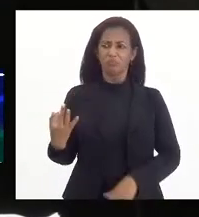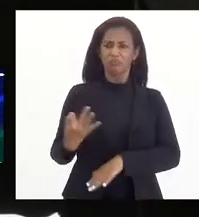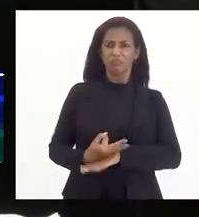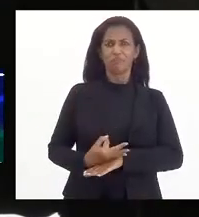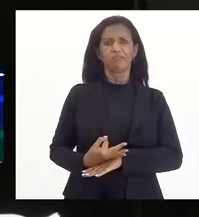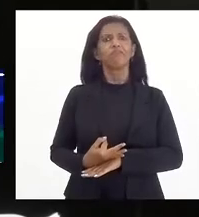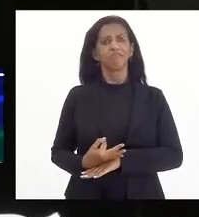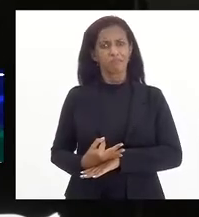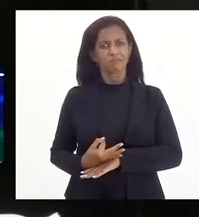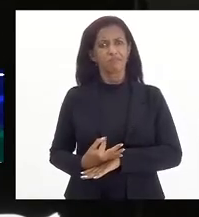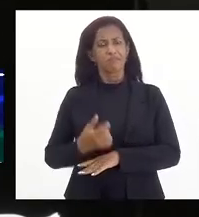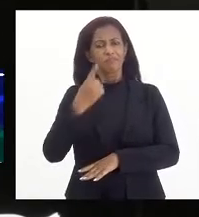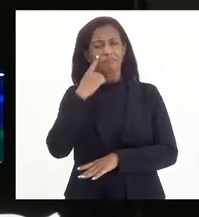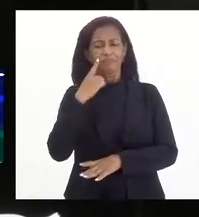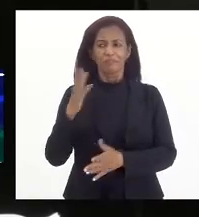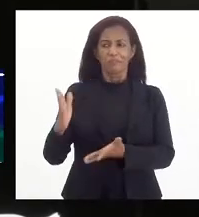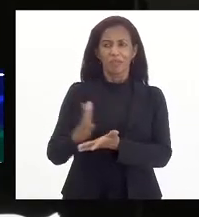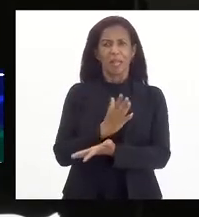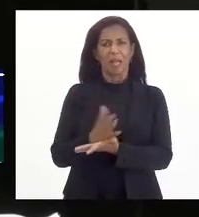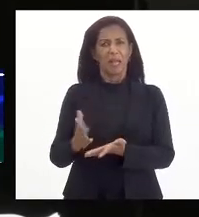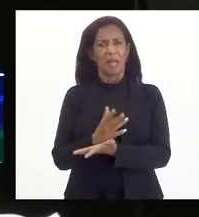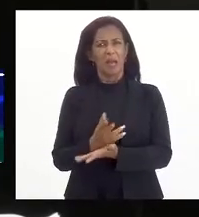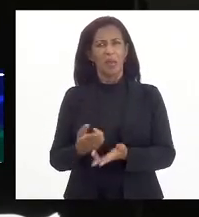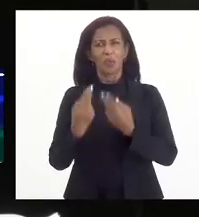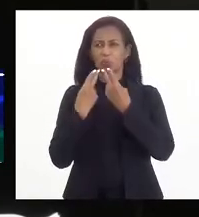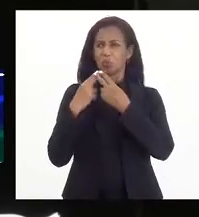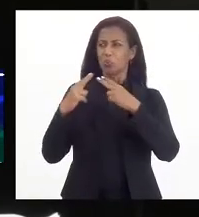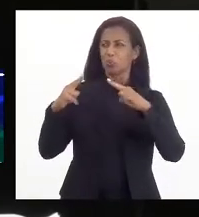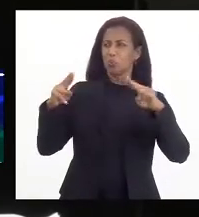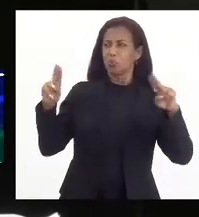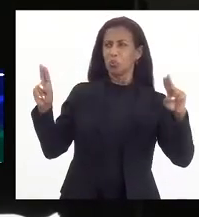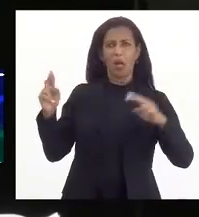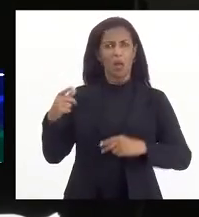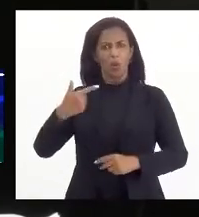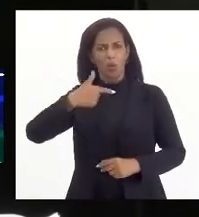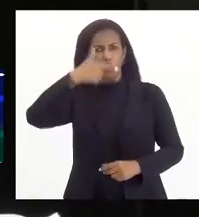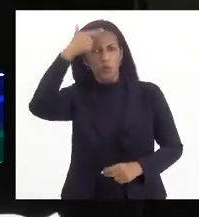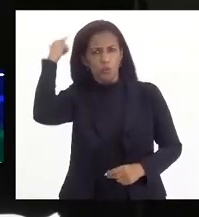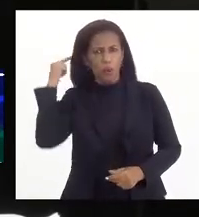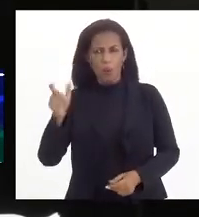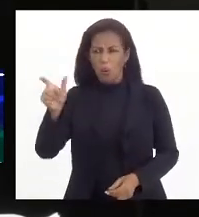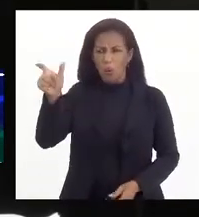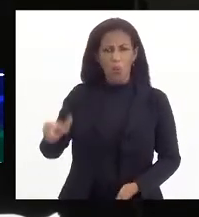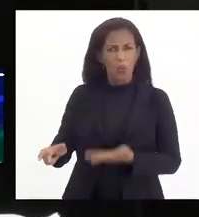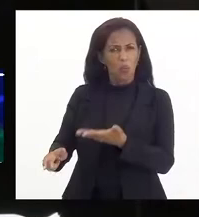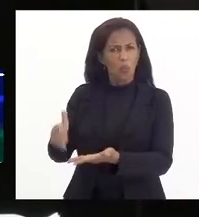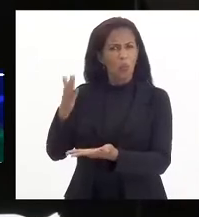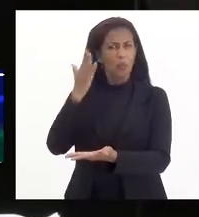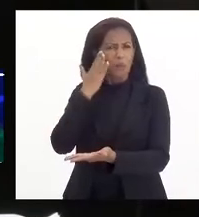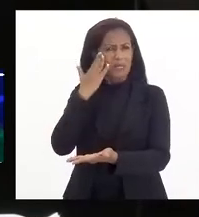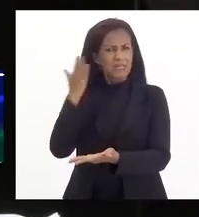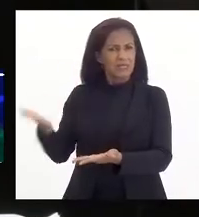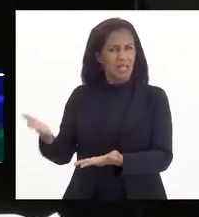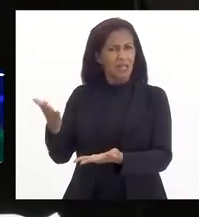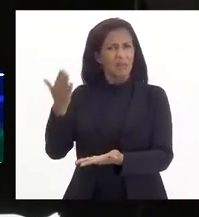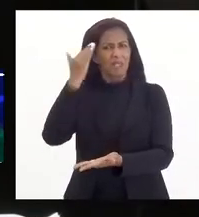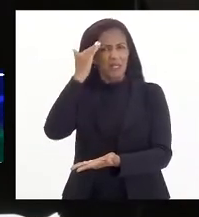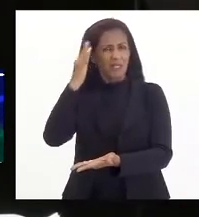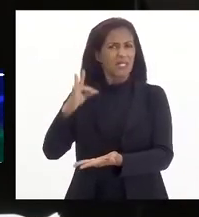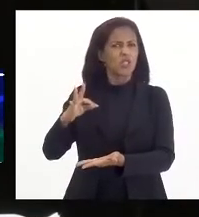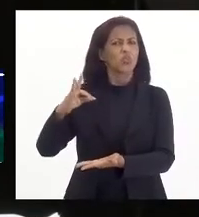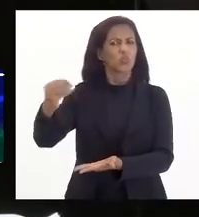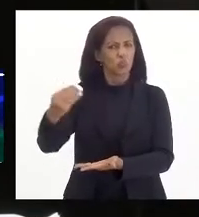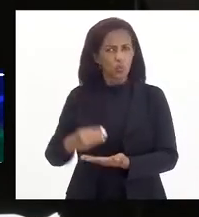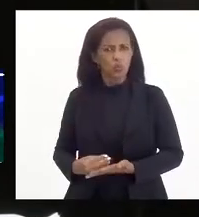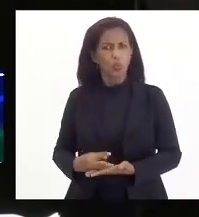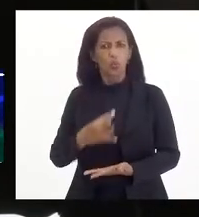tomei conhecimento que alguns aqui vai ano novo deputados estão secando essa casa um cara que entende de E de tudo que conhece